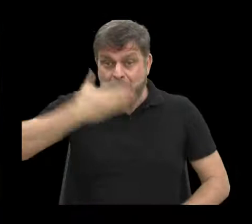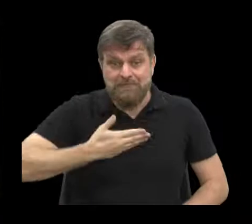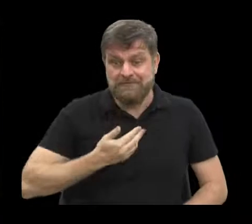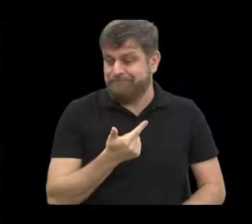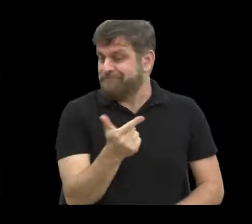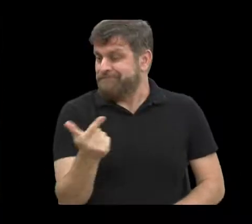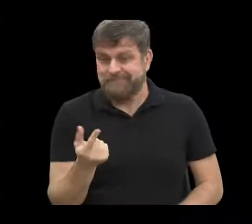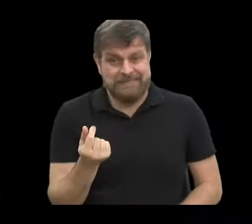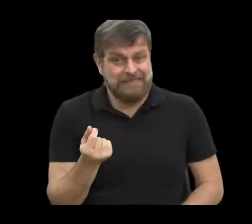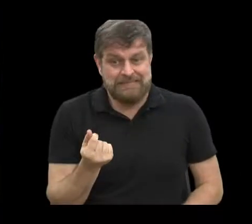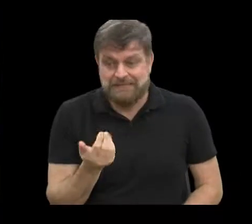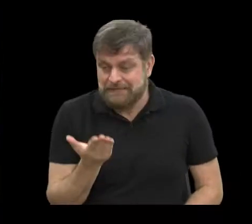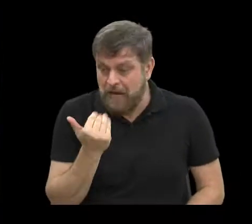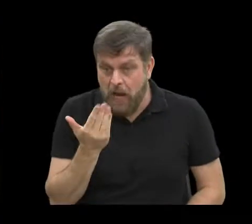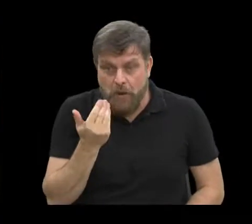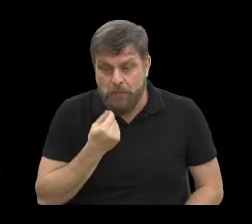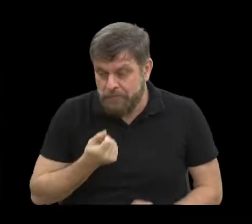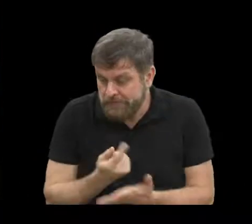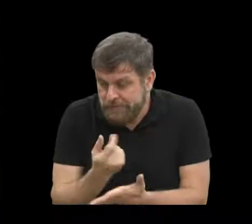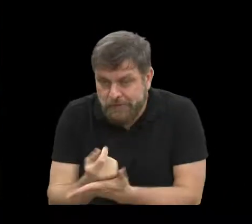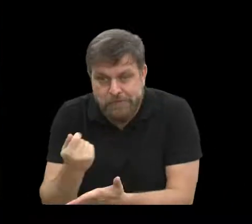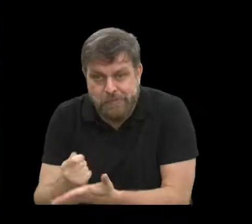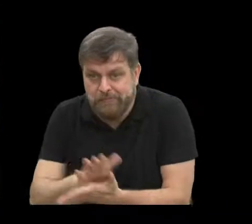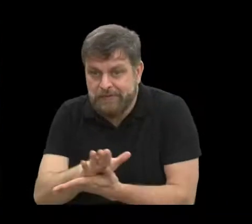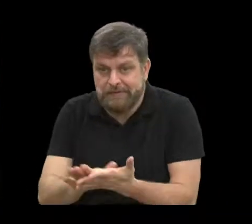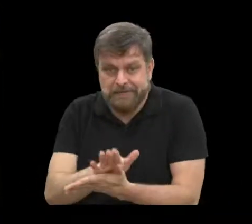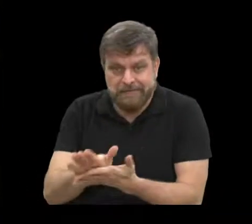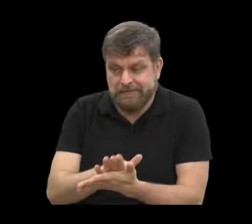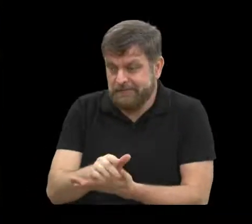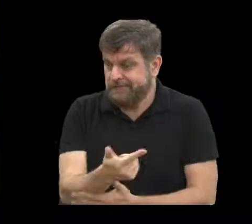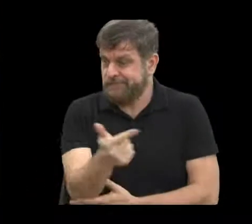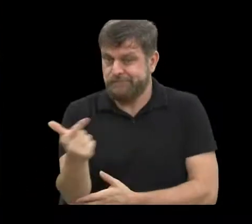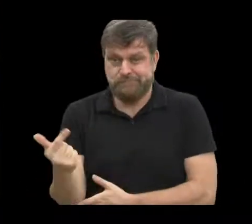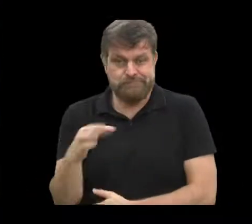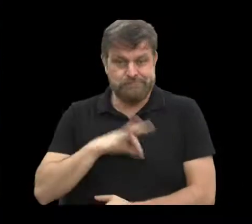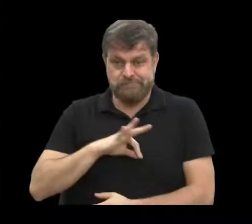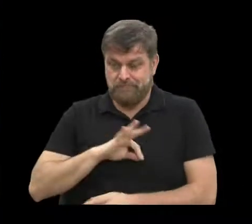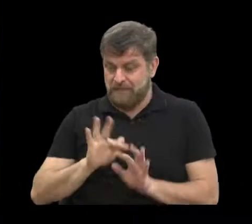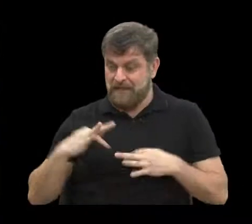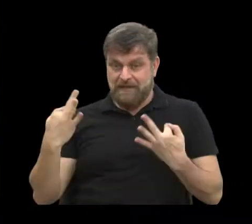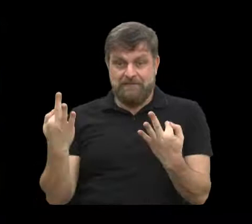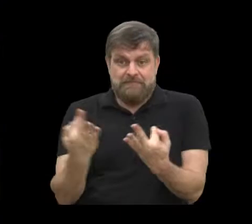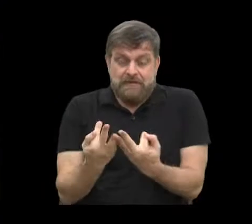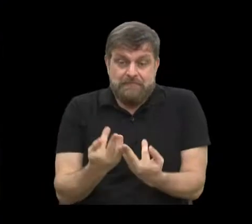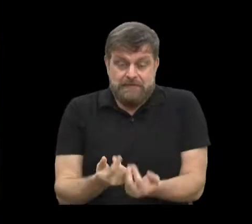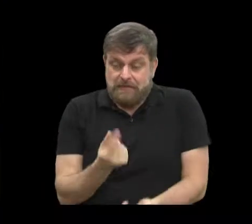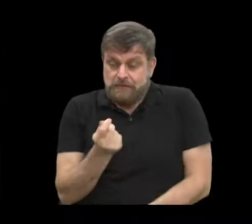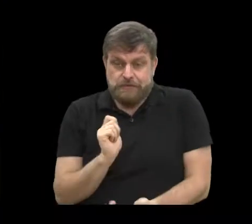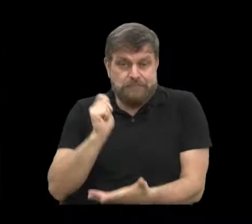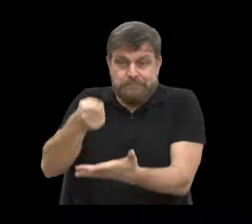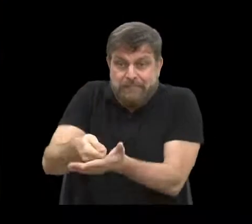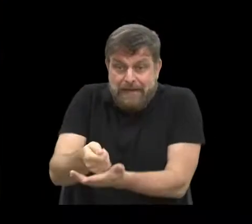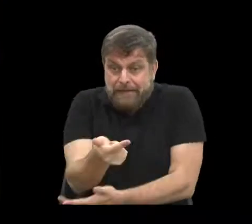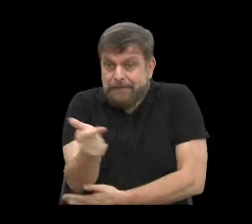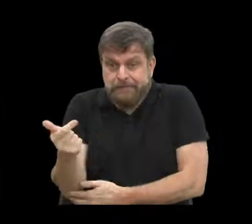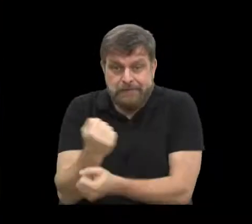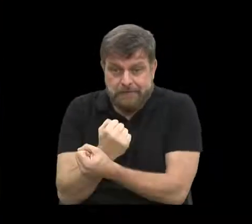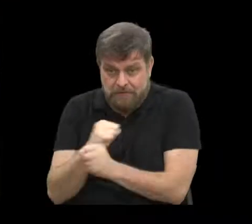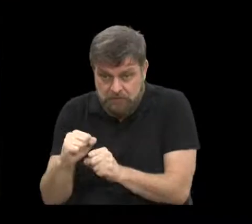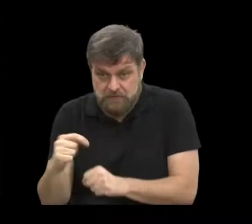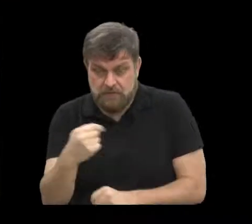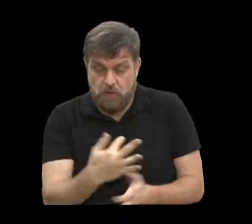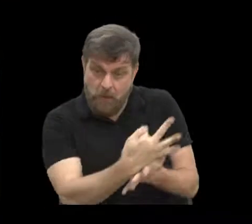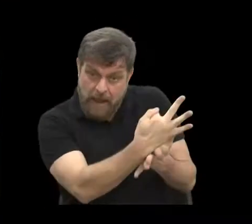meios de prover a própria manutenção e nem de tê-la provida por sua família. Então, essa é a redação que está lá no